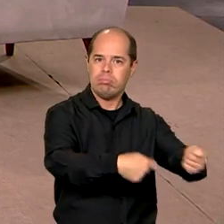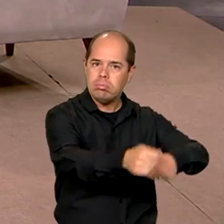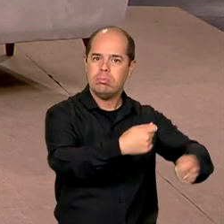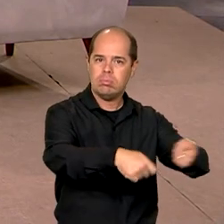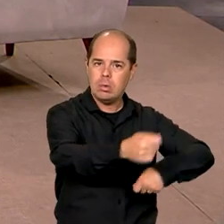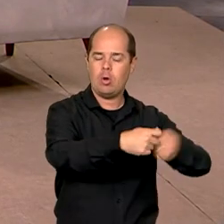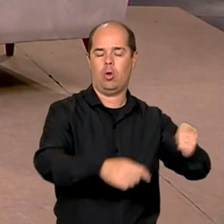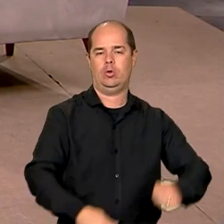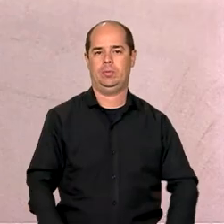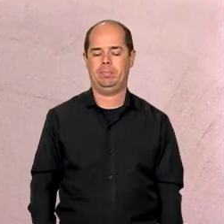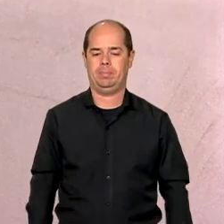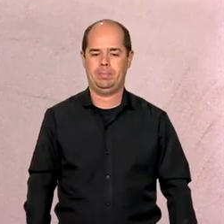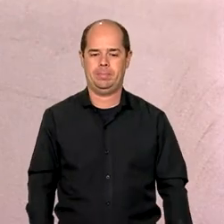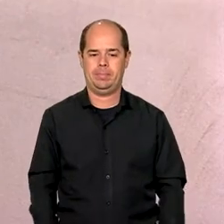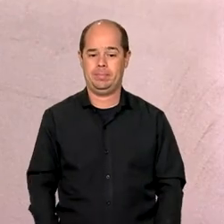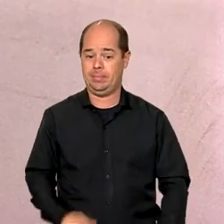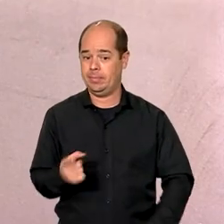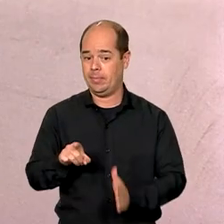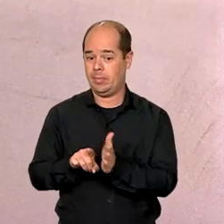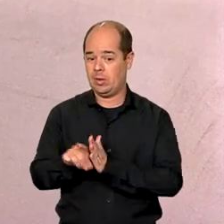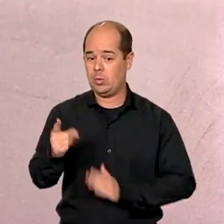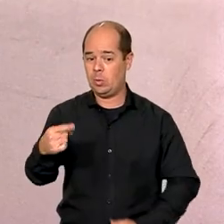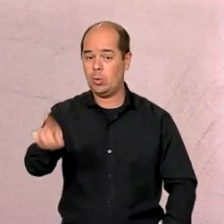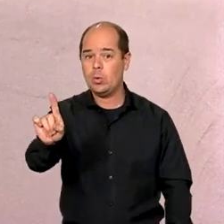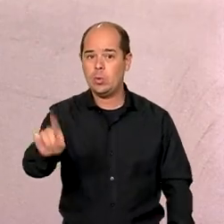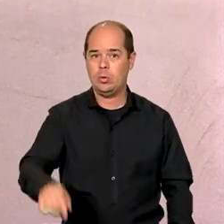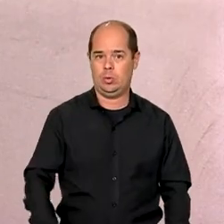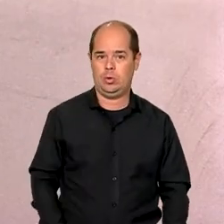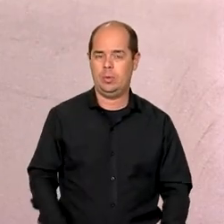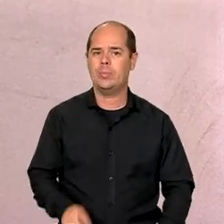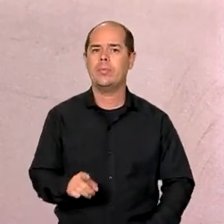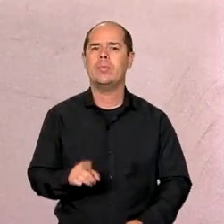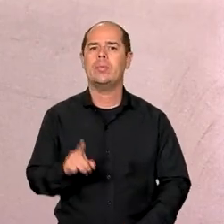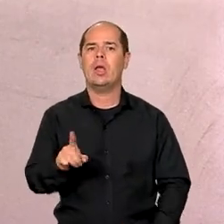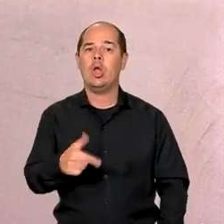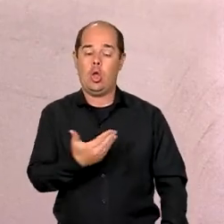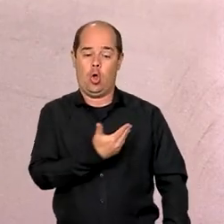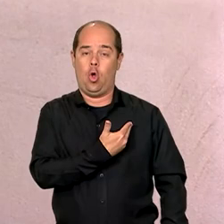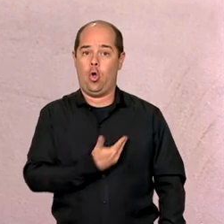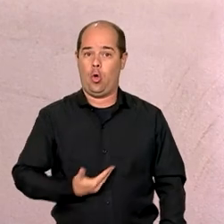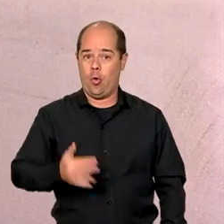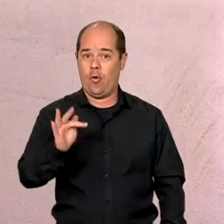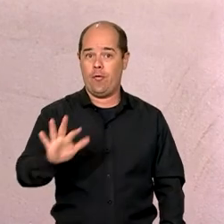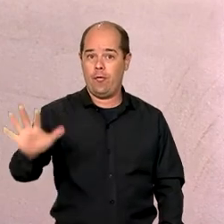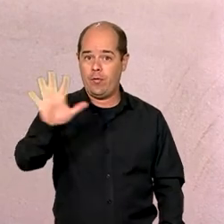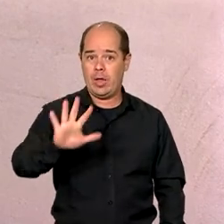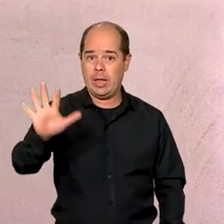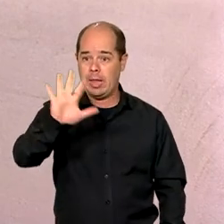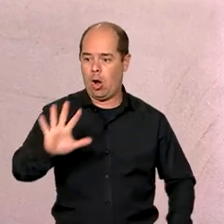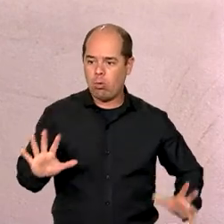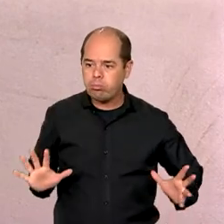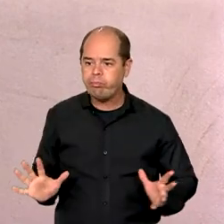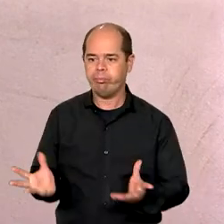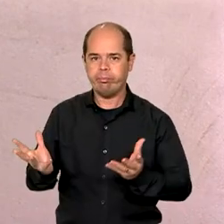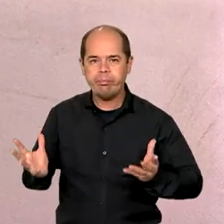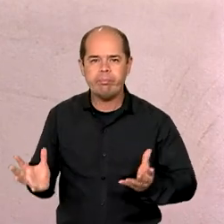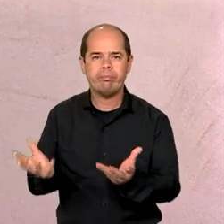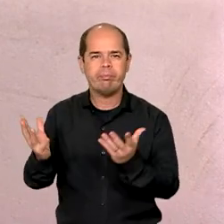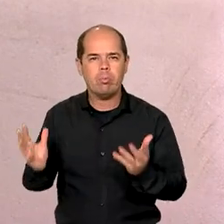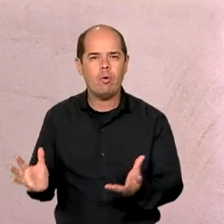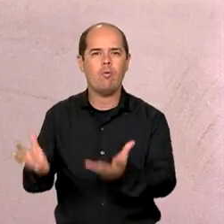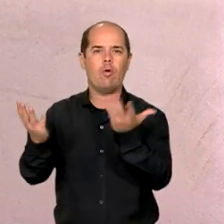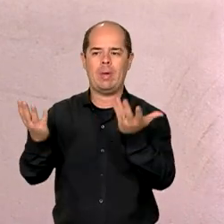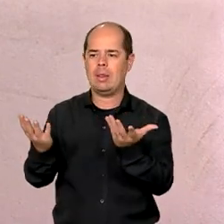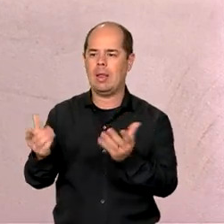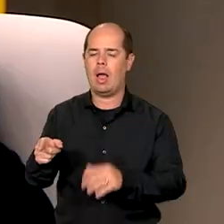bom, secretário. E para finalizar, minha última pergunta. Qual que é a importância para o governo federal de fomentar aí esse âmbito, esse